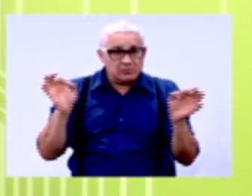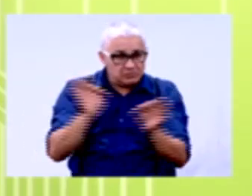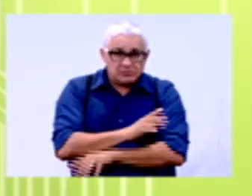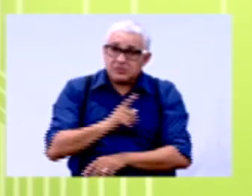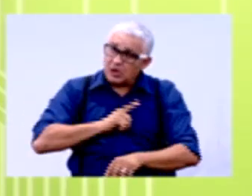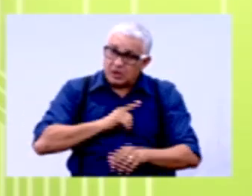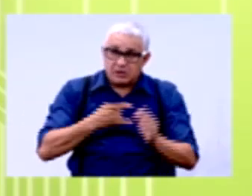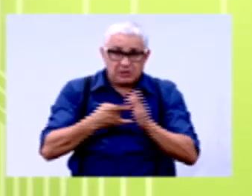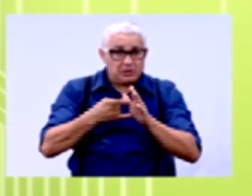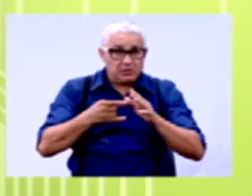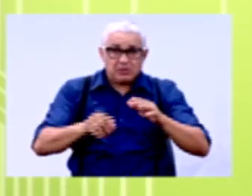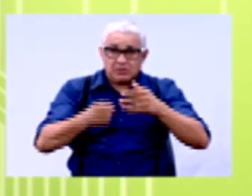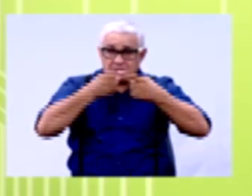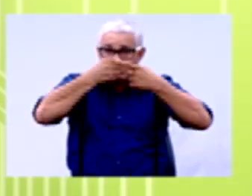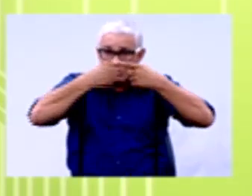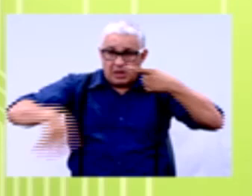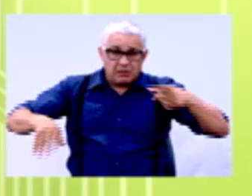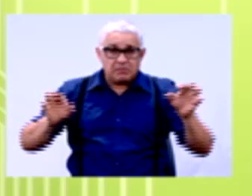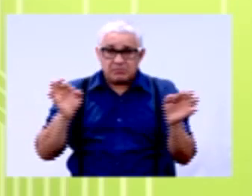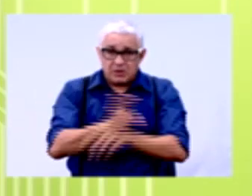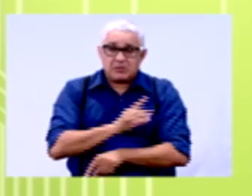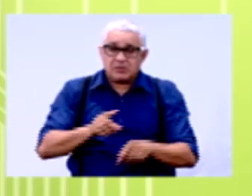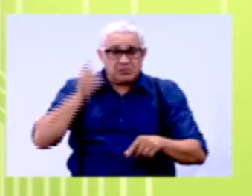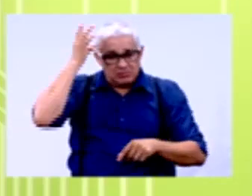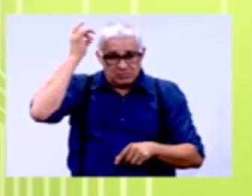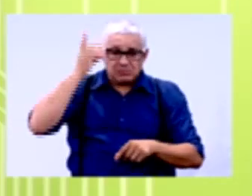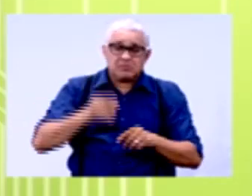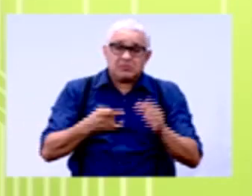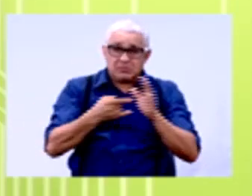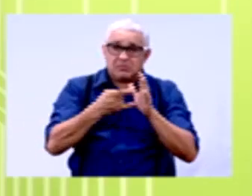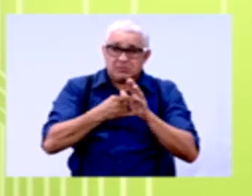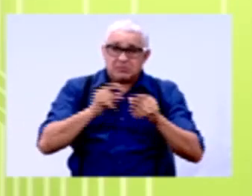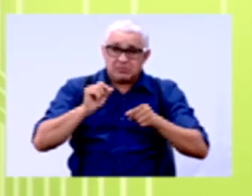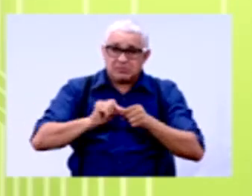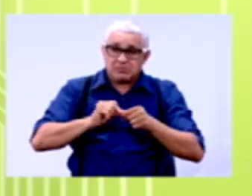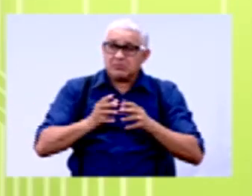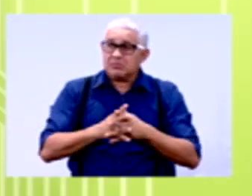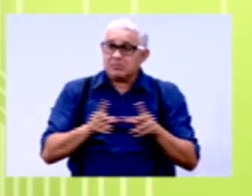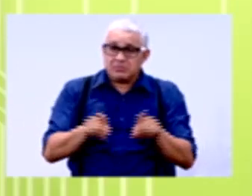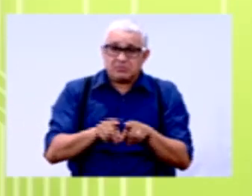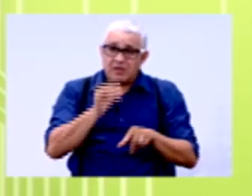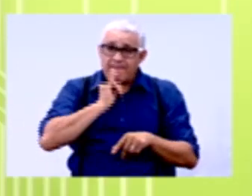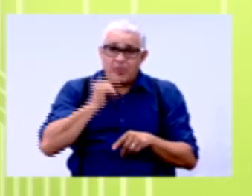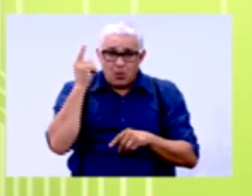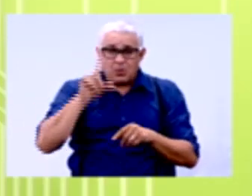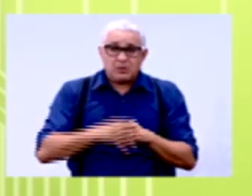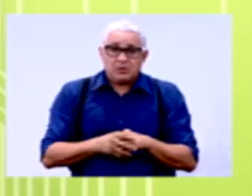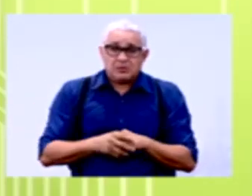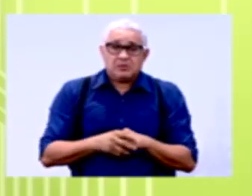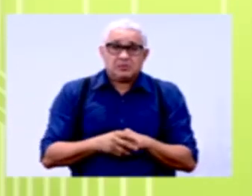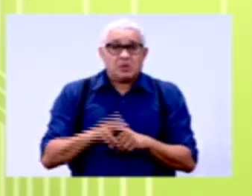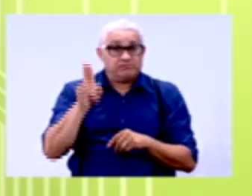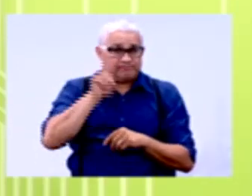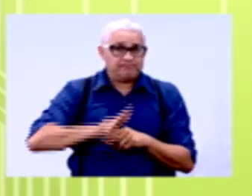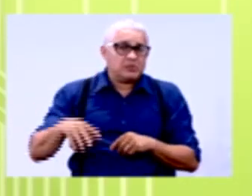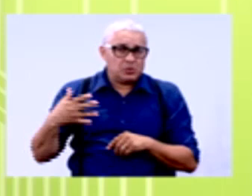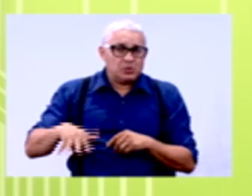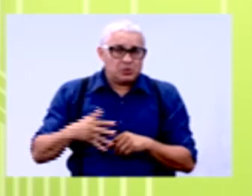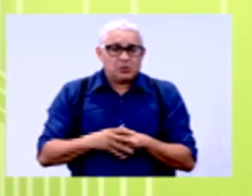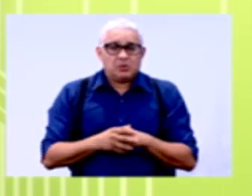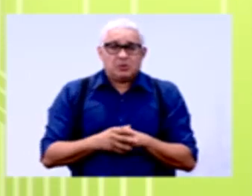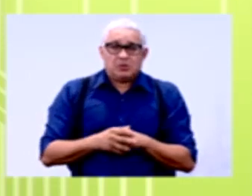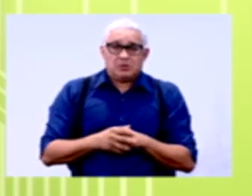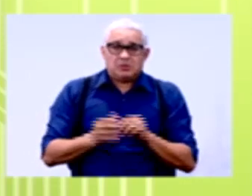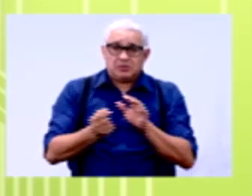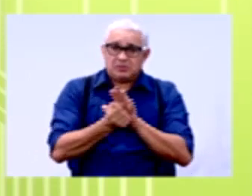desenvolvidos e isso daí facilita muito na hora do desenvolvimento, né? Um outro exemplo que a gente tem também, que é muito utilizado pelos